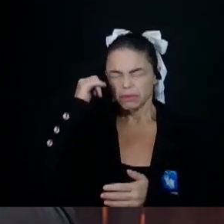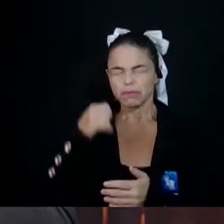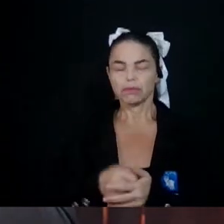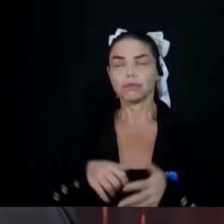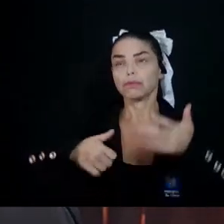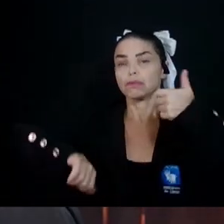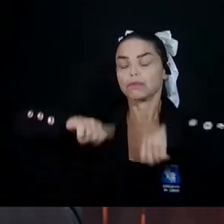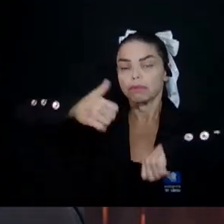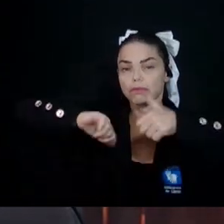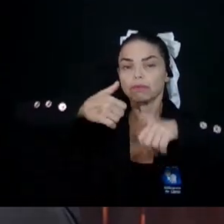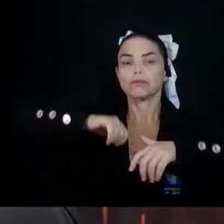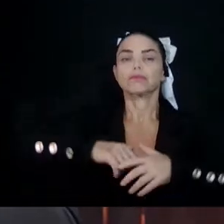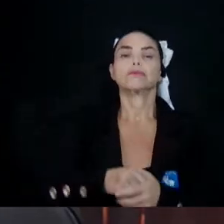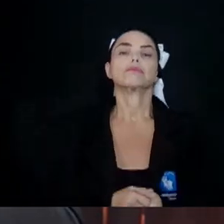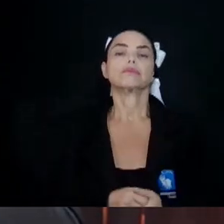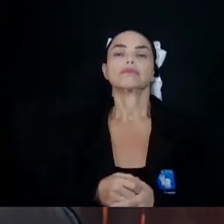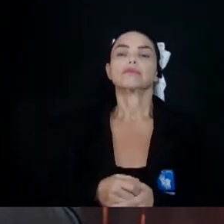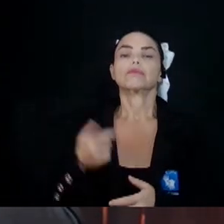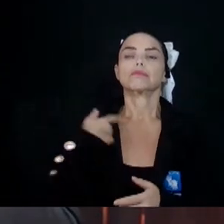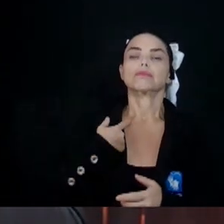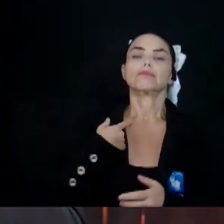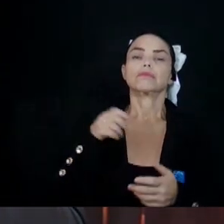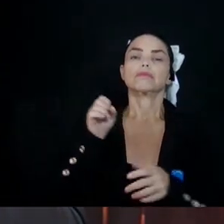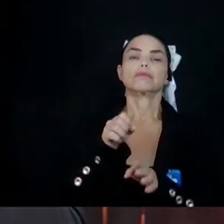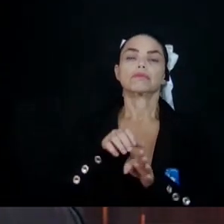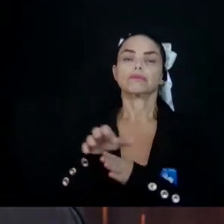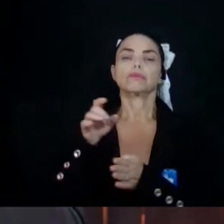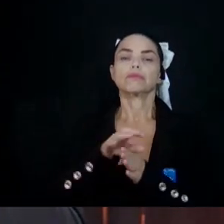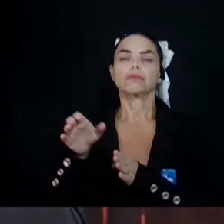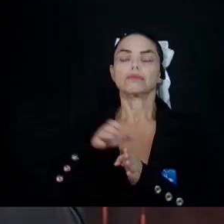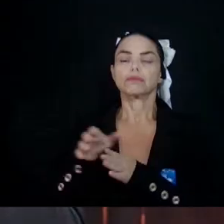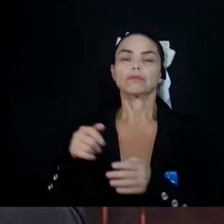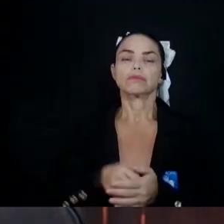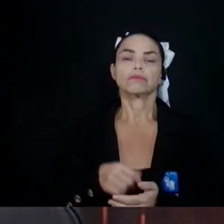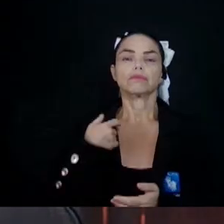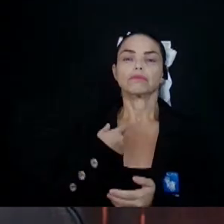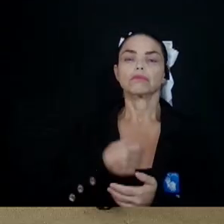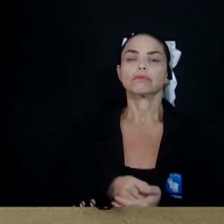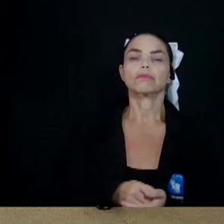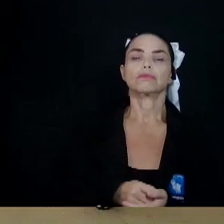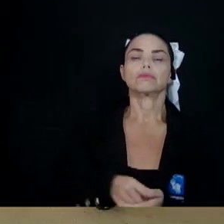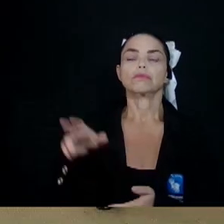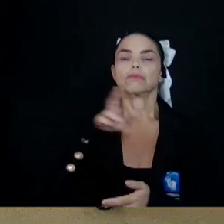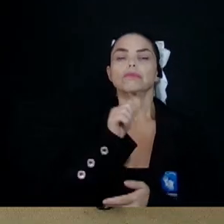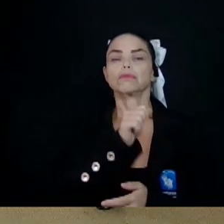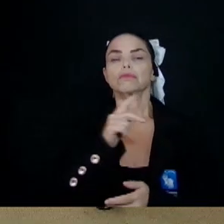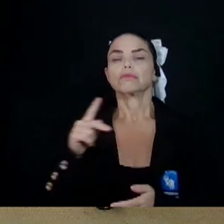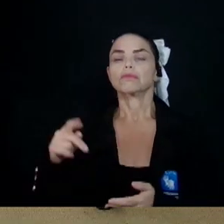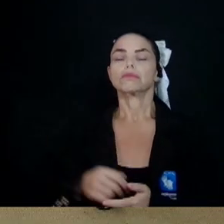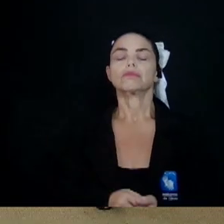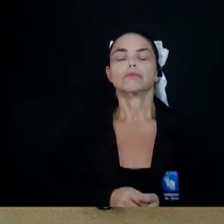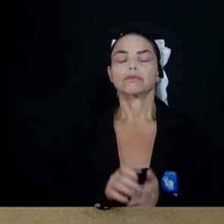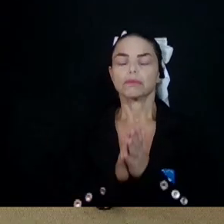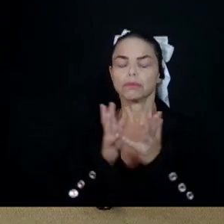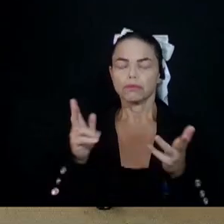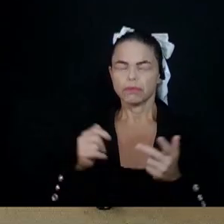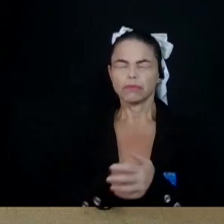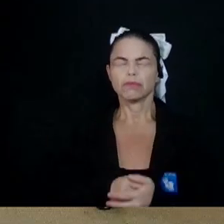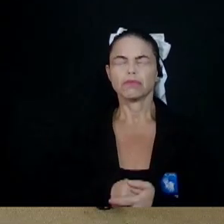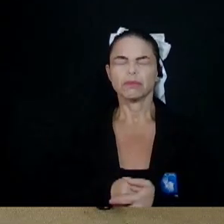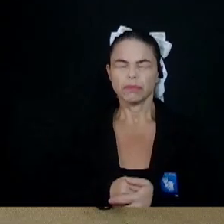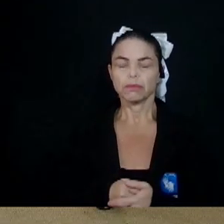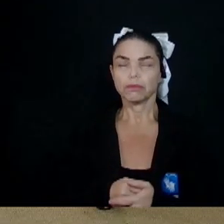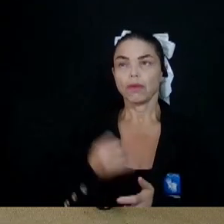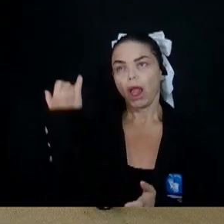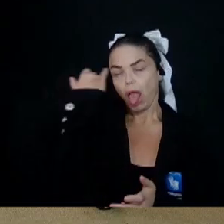isso, de quanto tempo é o mais indicado para as crianças ficarem utilizando os aplicativos. Excelente. O ócio, né,